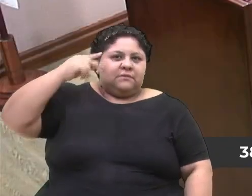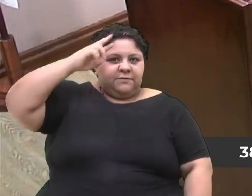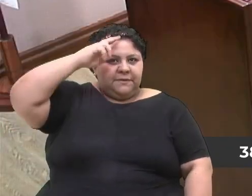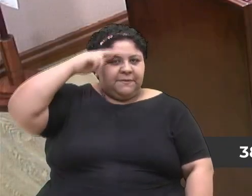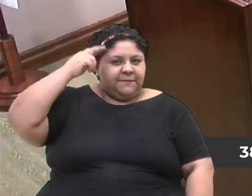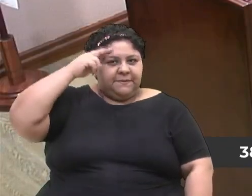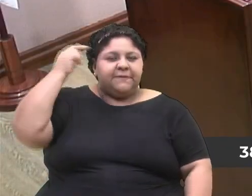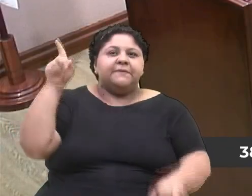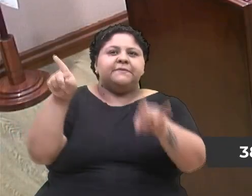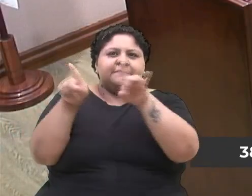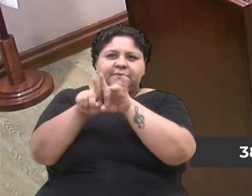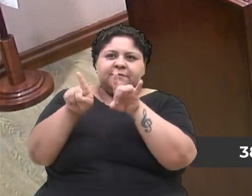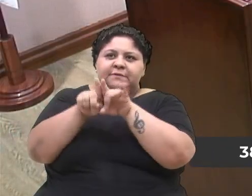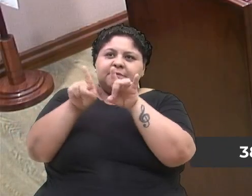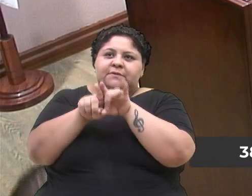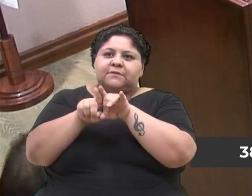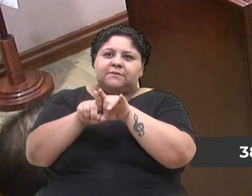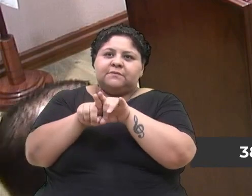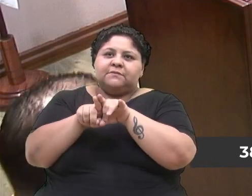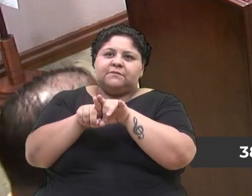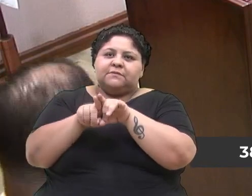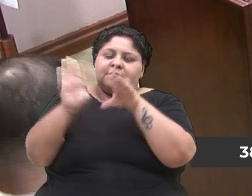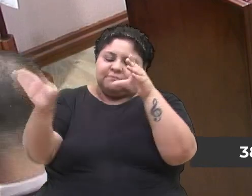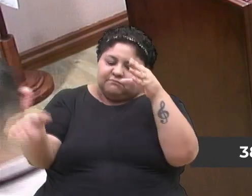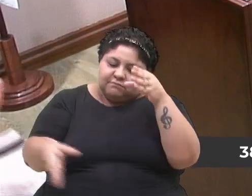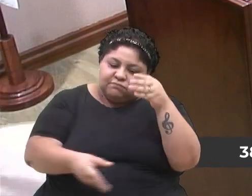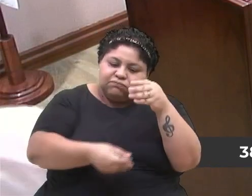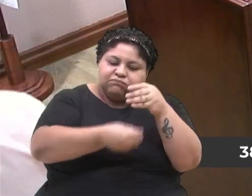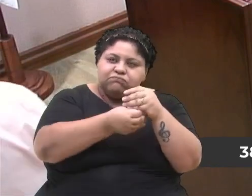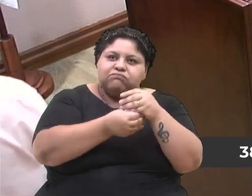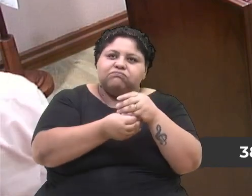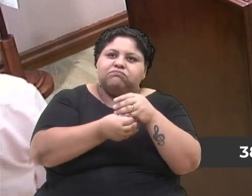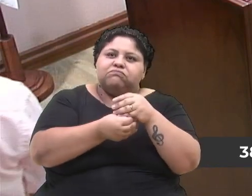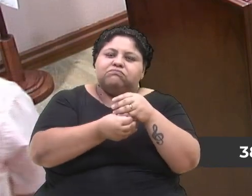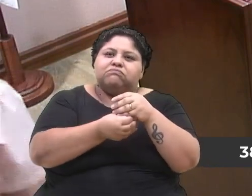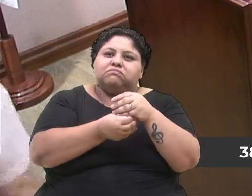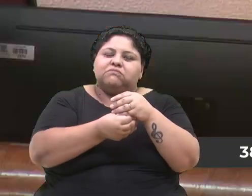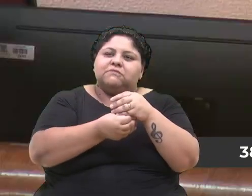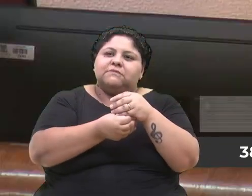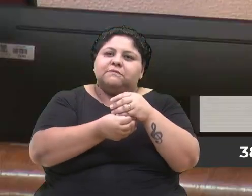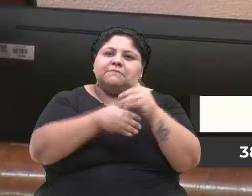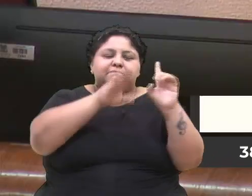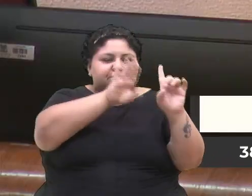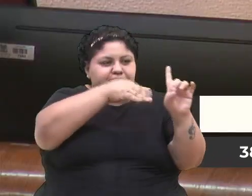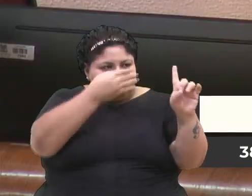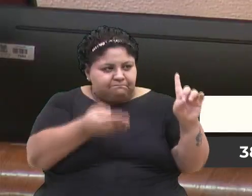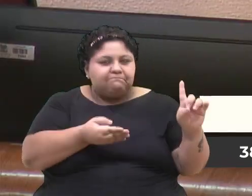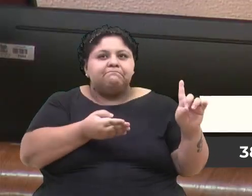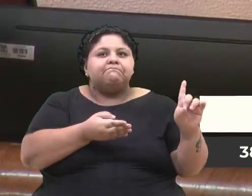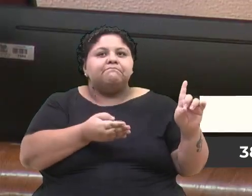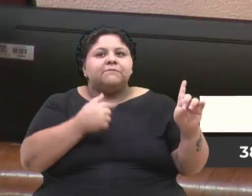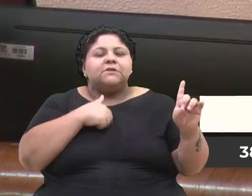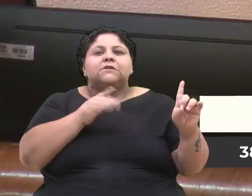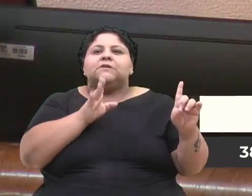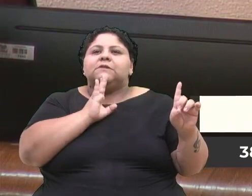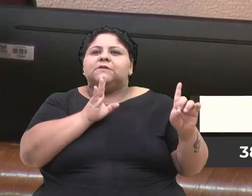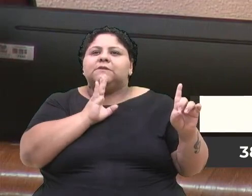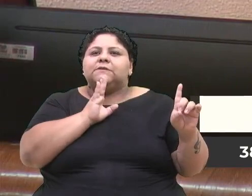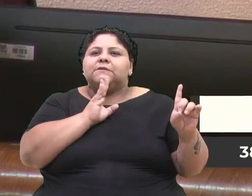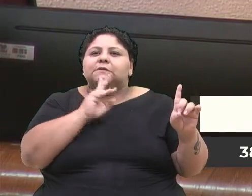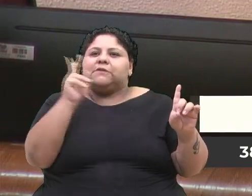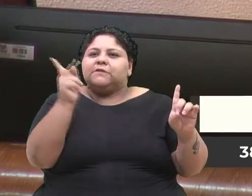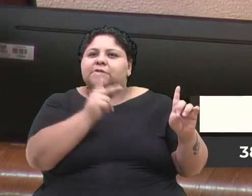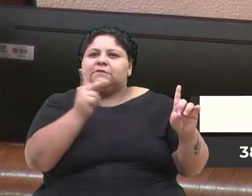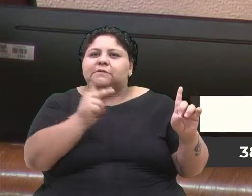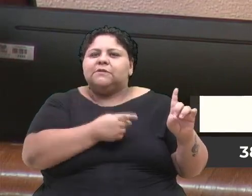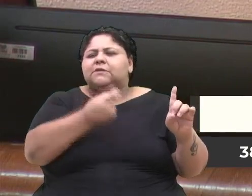também me solidarizo e me acompanho o teu voto. Eu conheço o Agenor e o Guilherme de